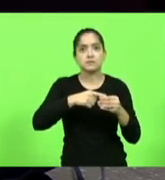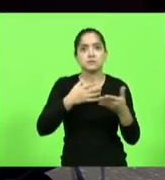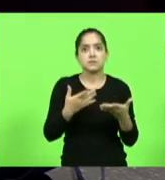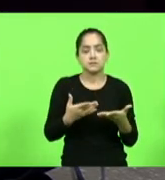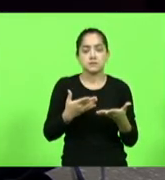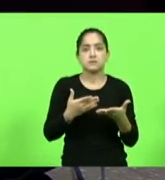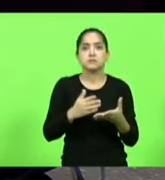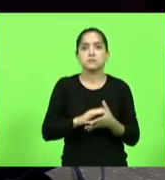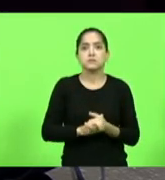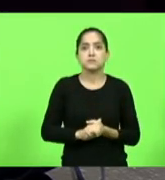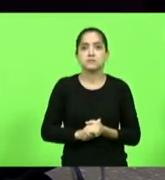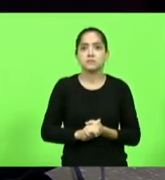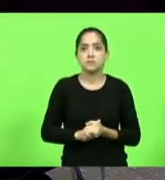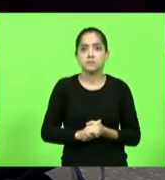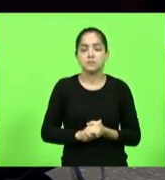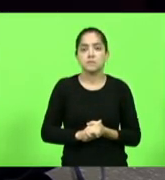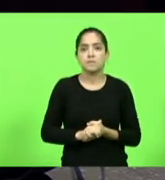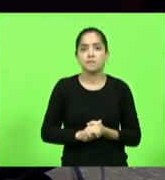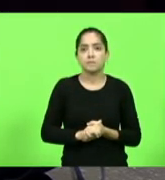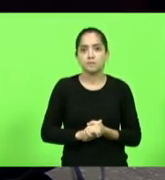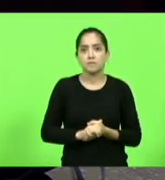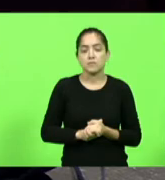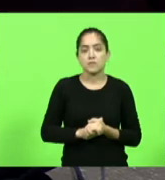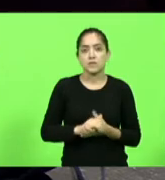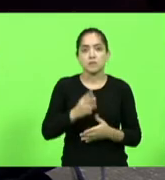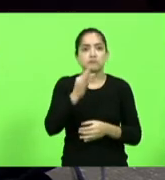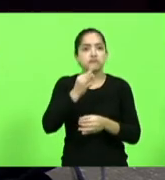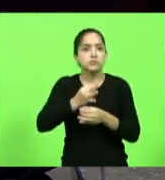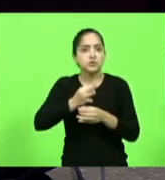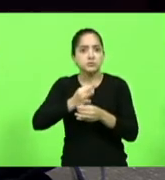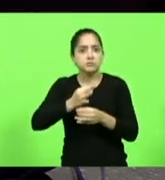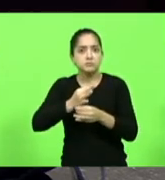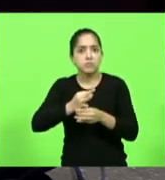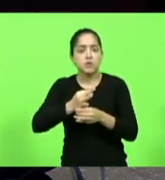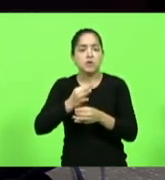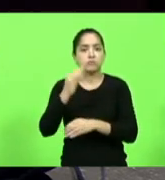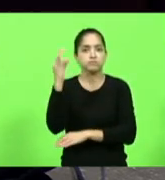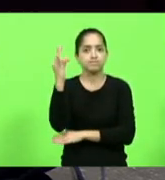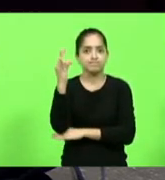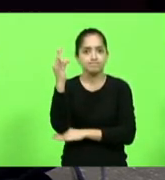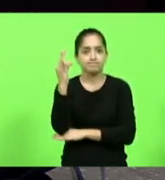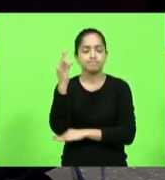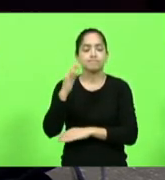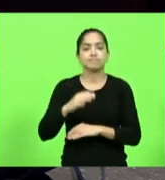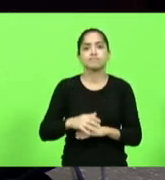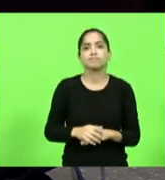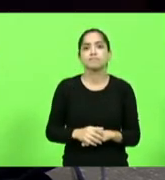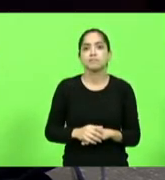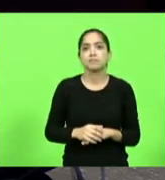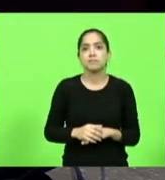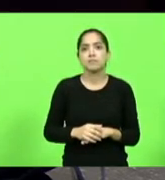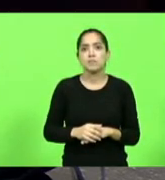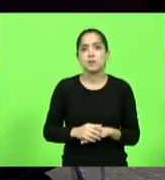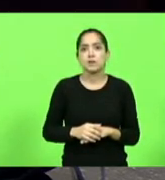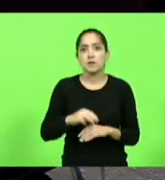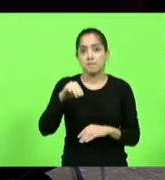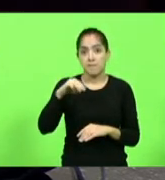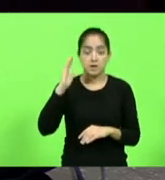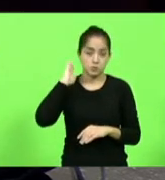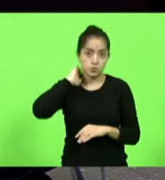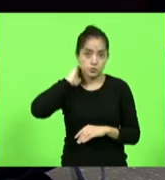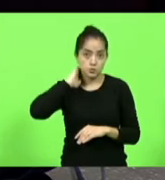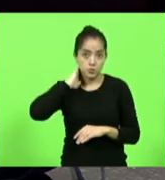Macieira, Lebon Régis, Timbó Grande, Calmon, Matos Costa, deputado